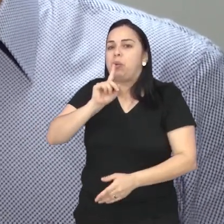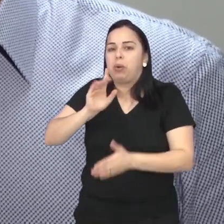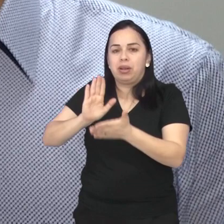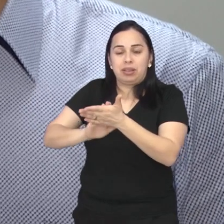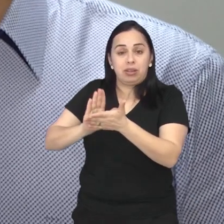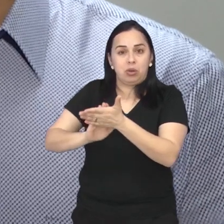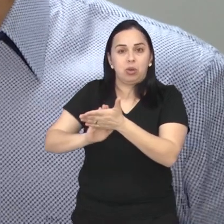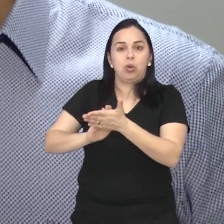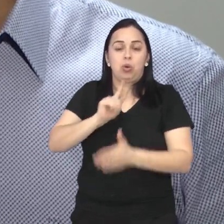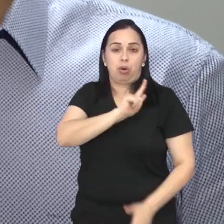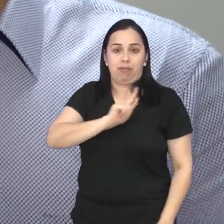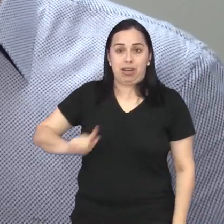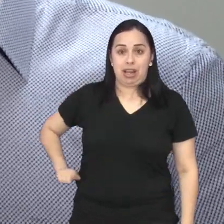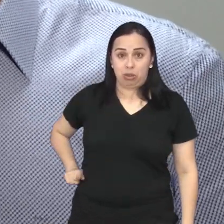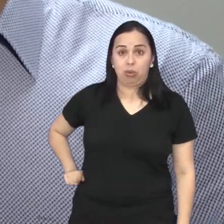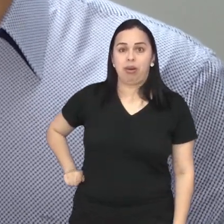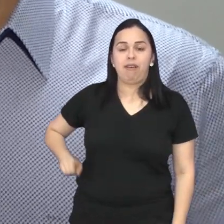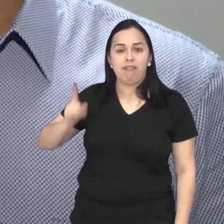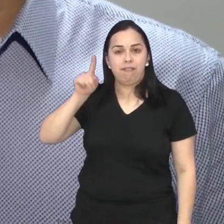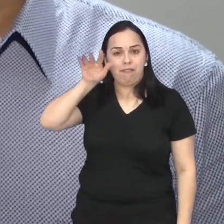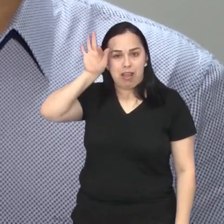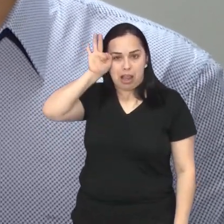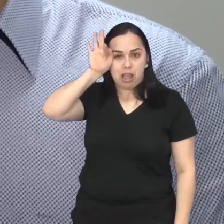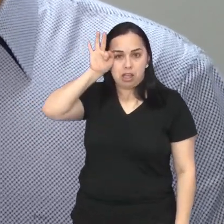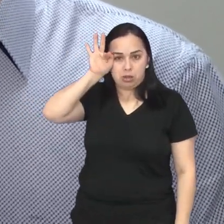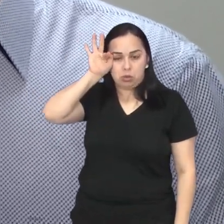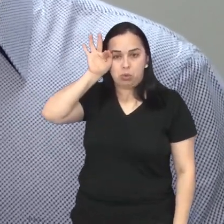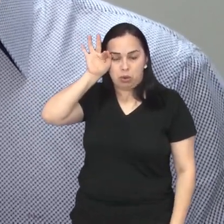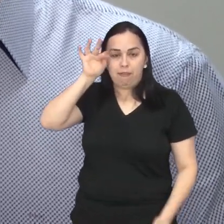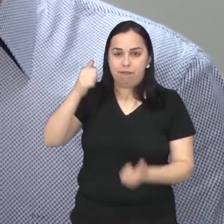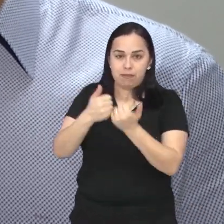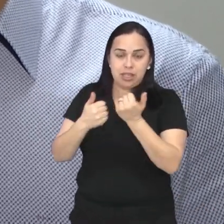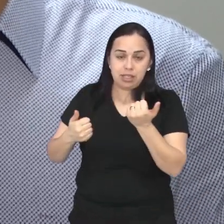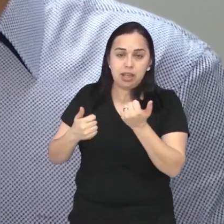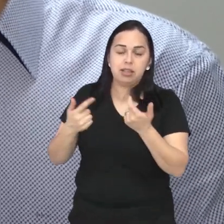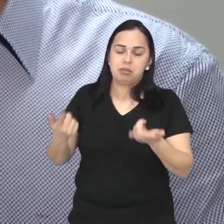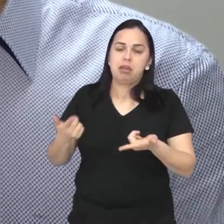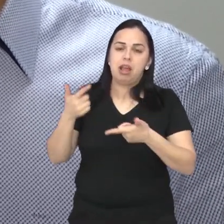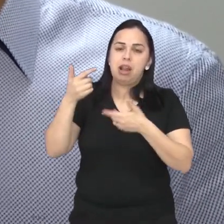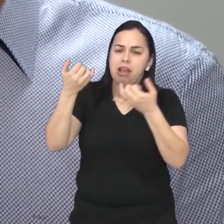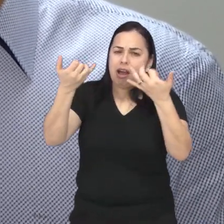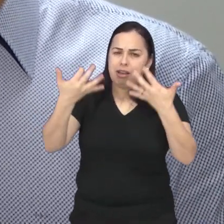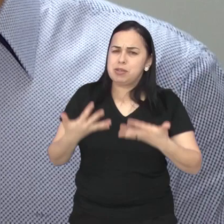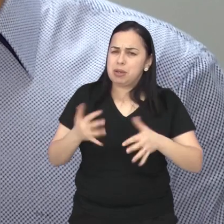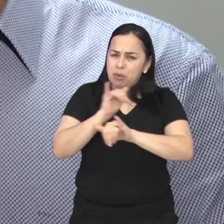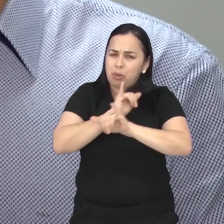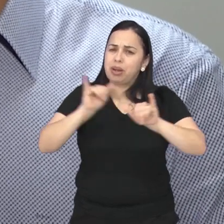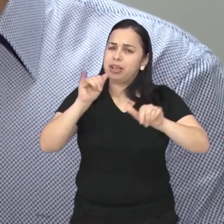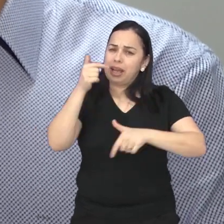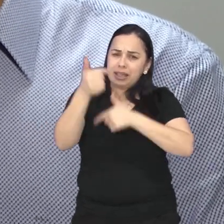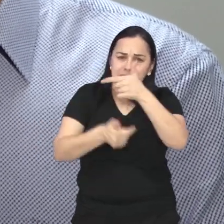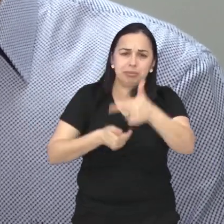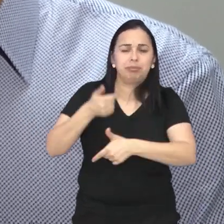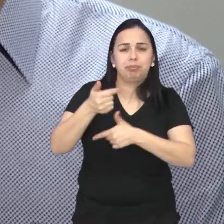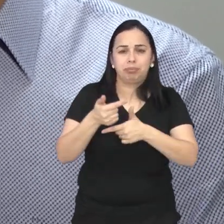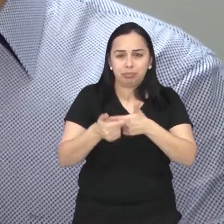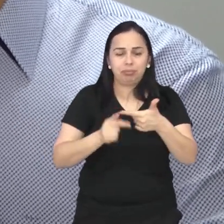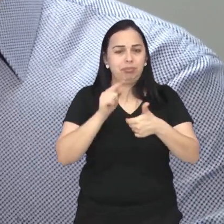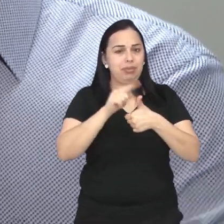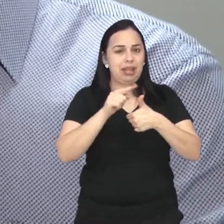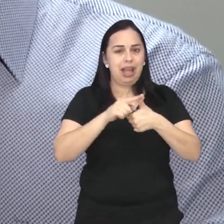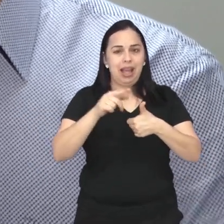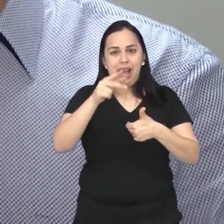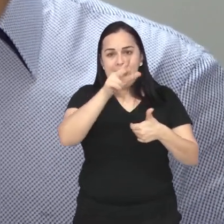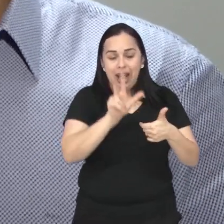nossa cidade. O governador o Felício trouxe essa notícia, né? Então acho que ele vem num bom momento, é um trabalho muito importante